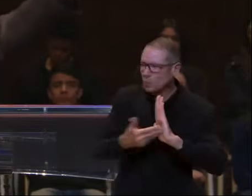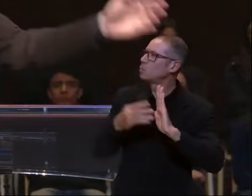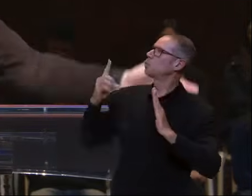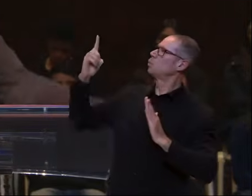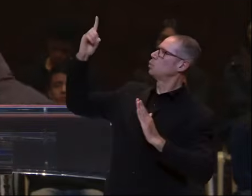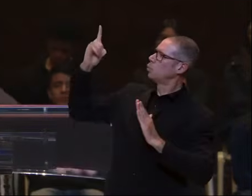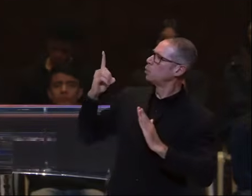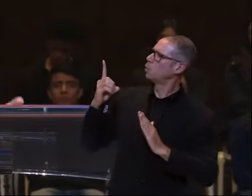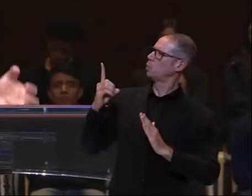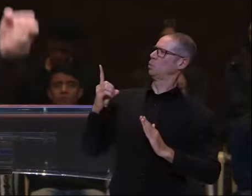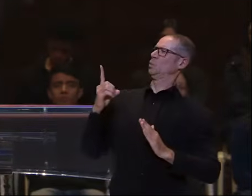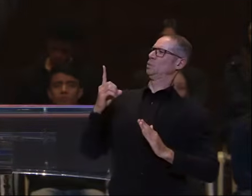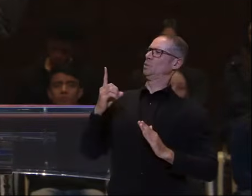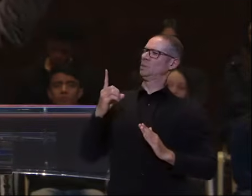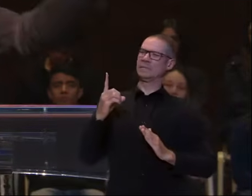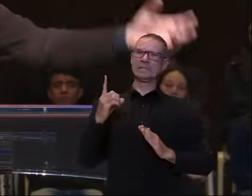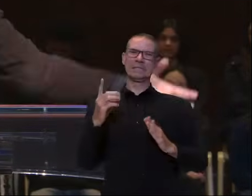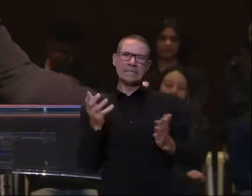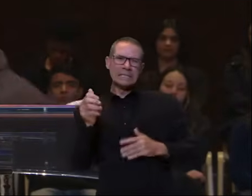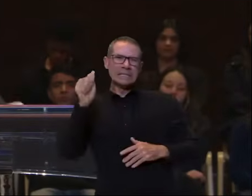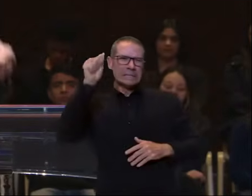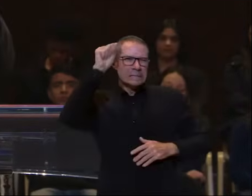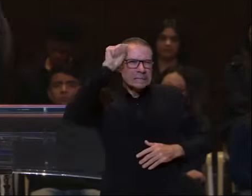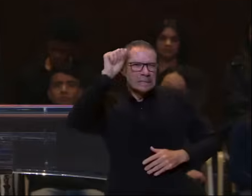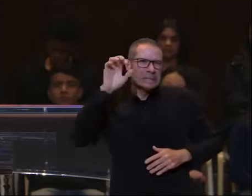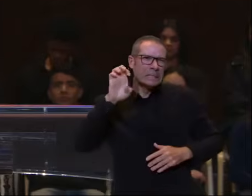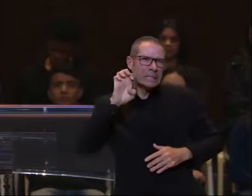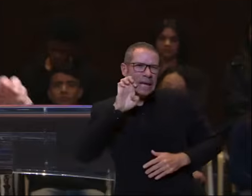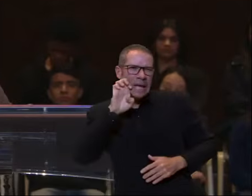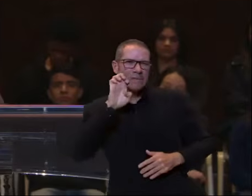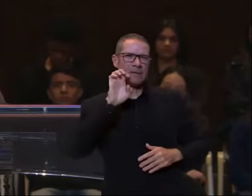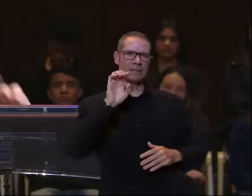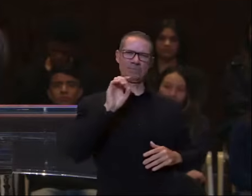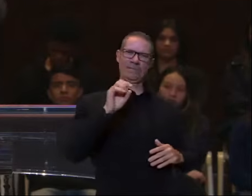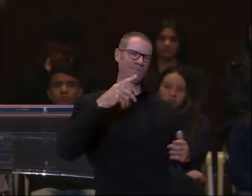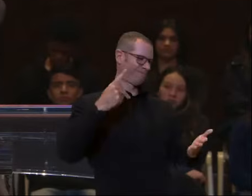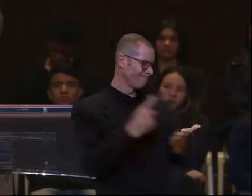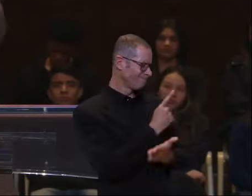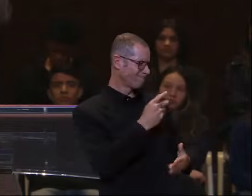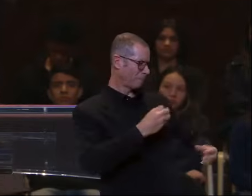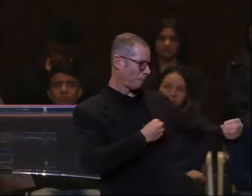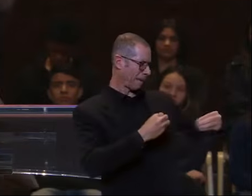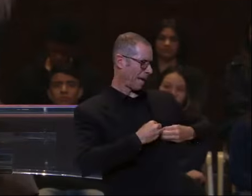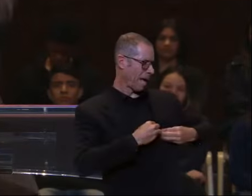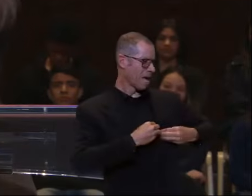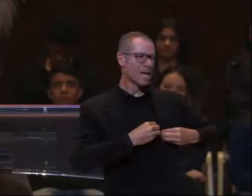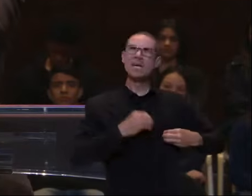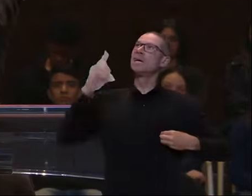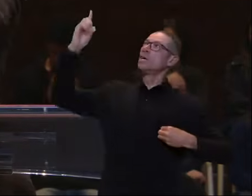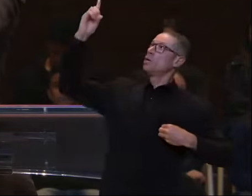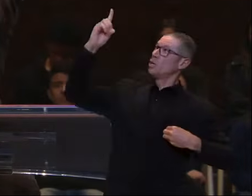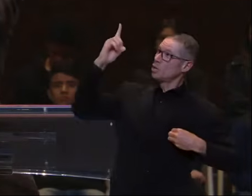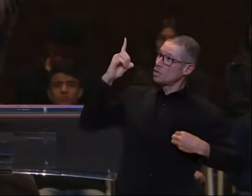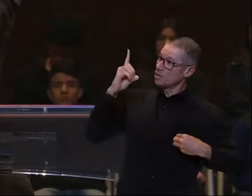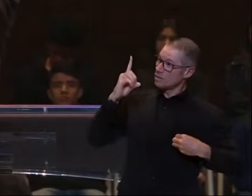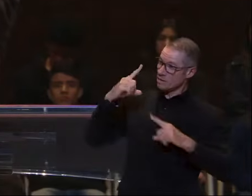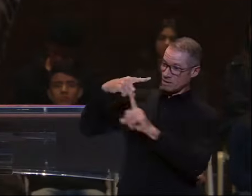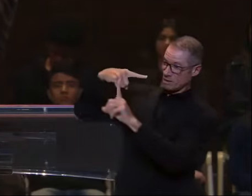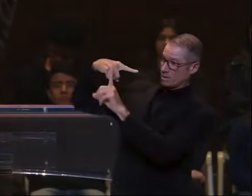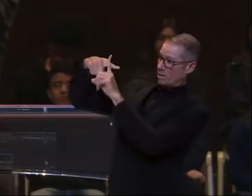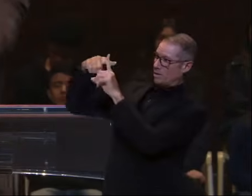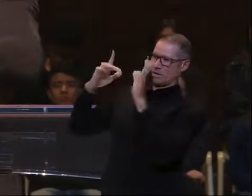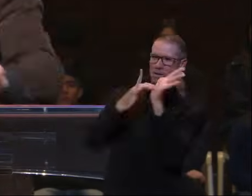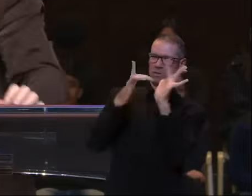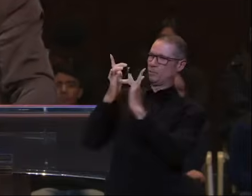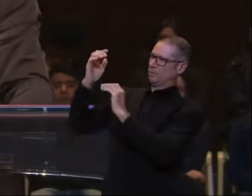homem ia cair, que Jesus ia ter que se entregar na cruz do Calvário por nós, Ele nos escolheu antes da